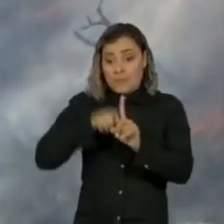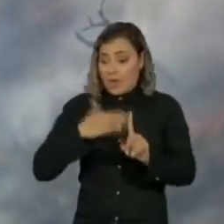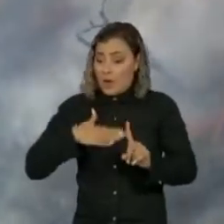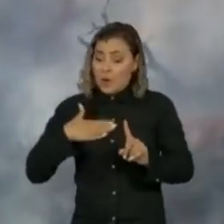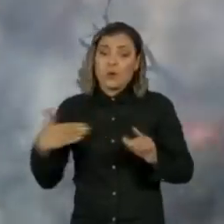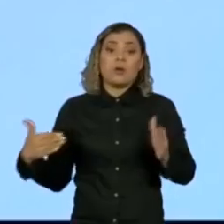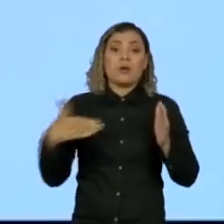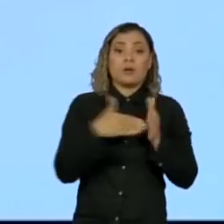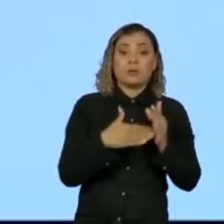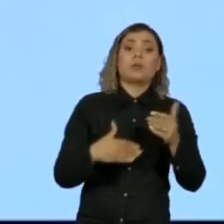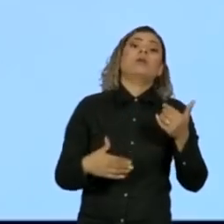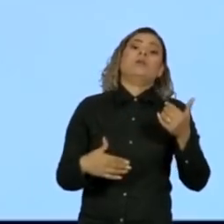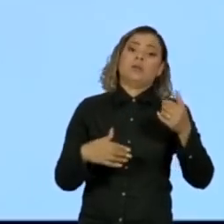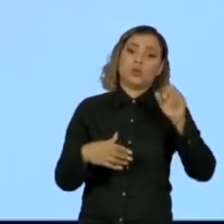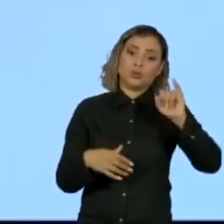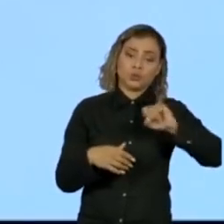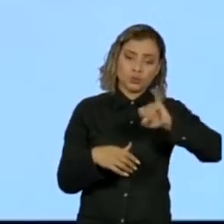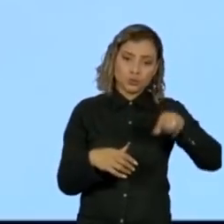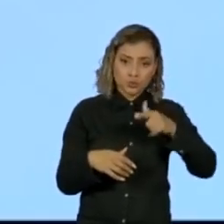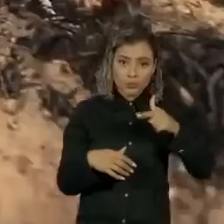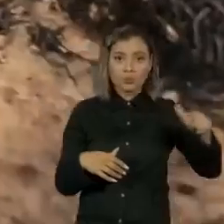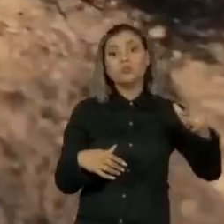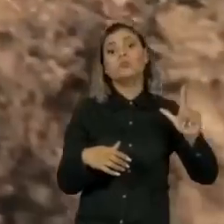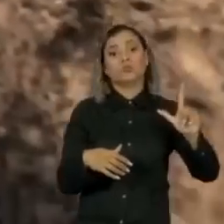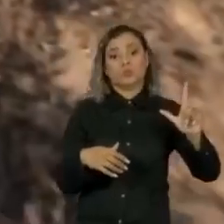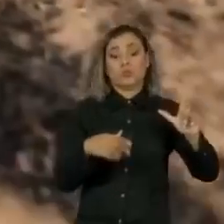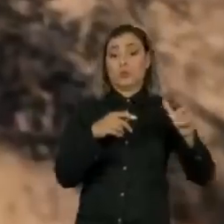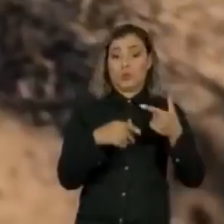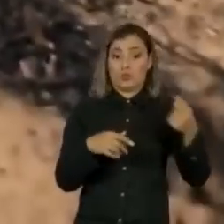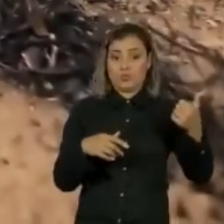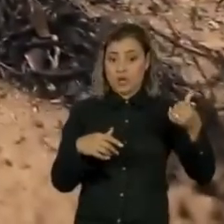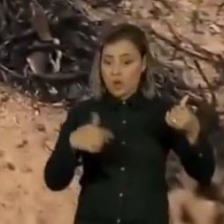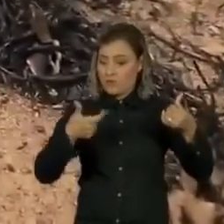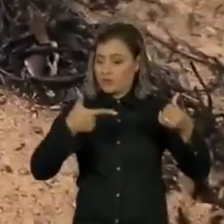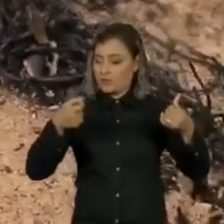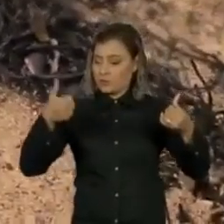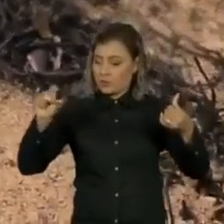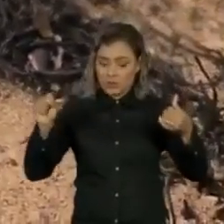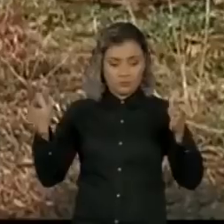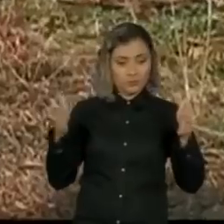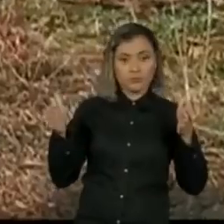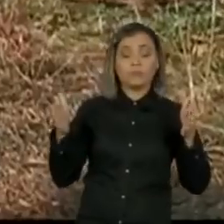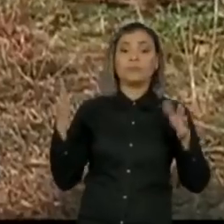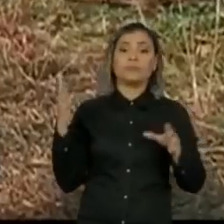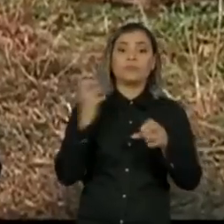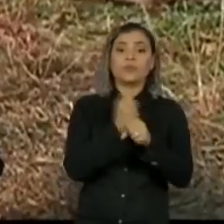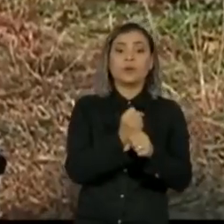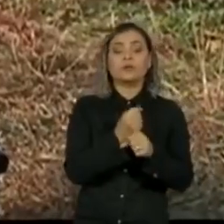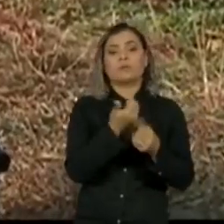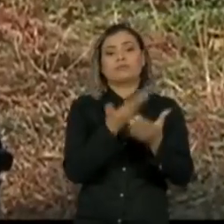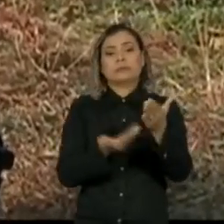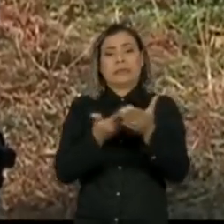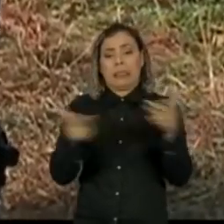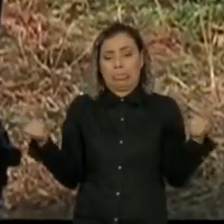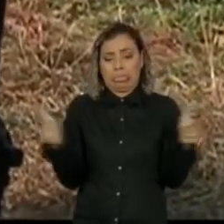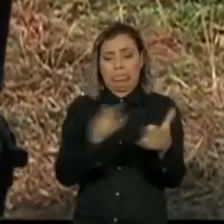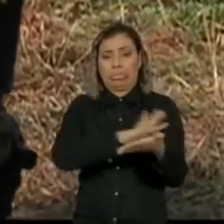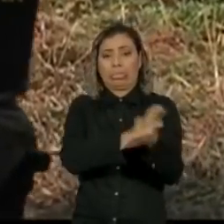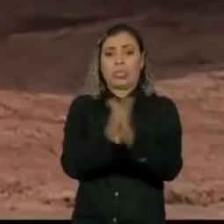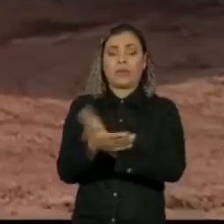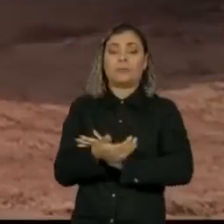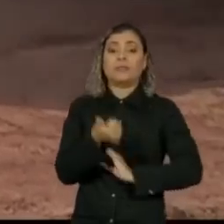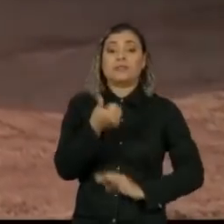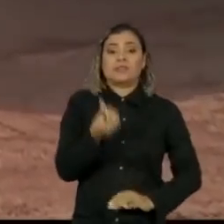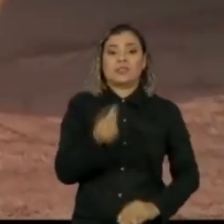de 2019, os 2 maiores biomas do país perderam juntos 16 mil quilômetros